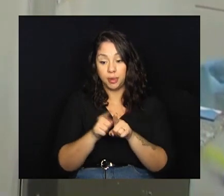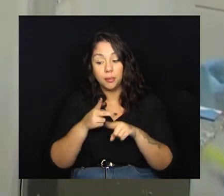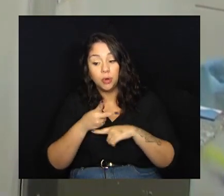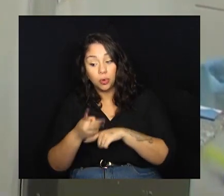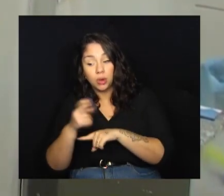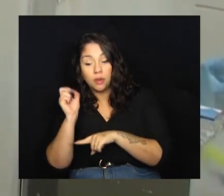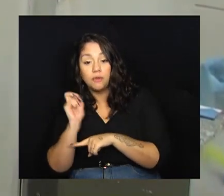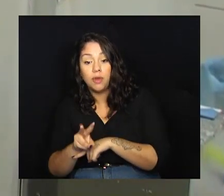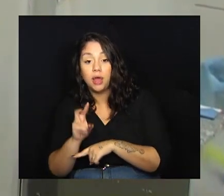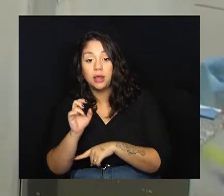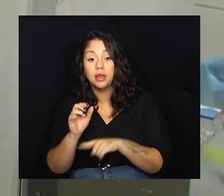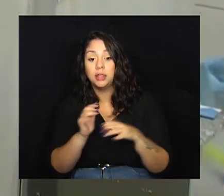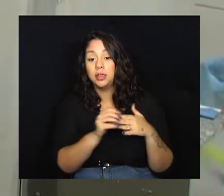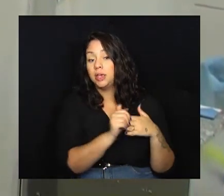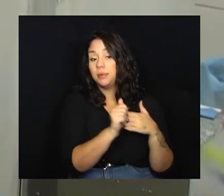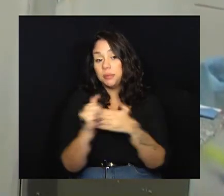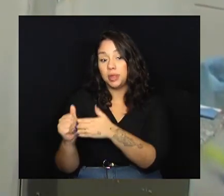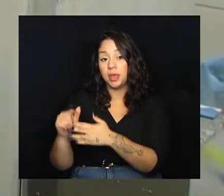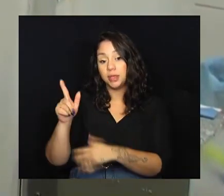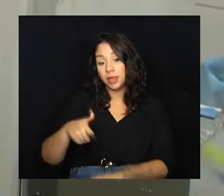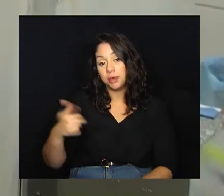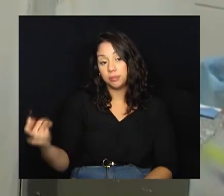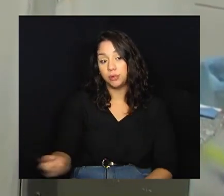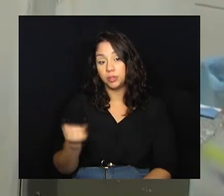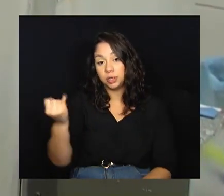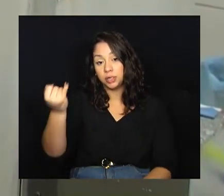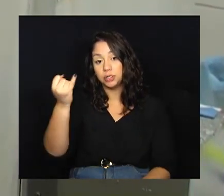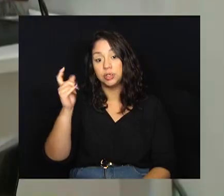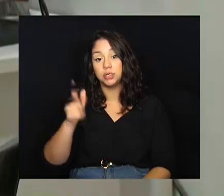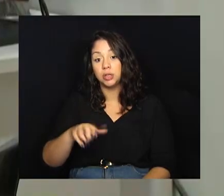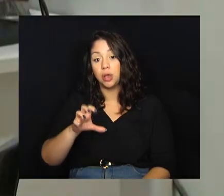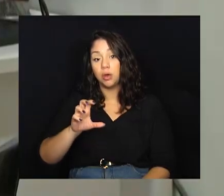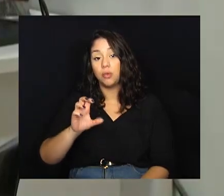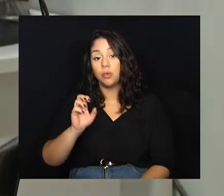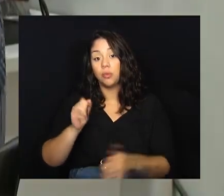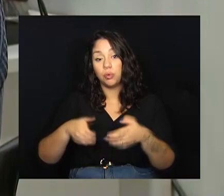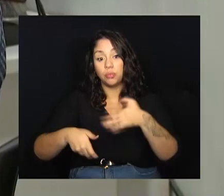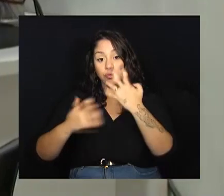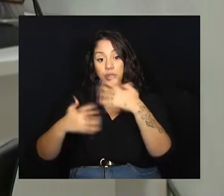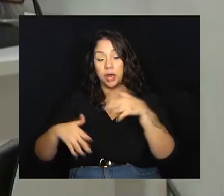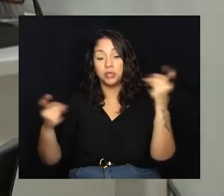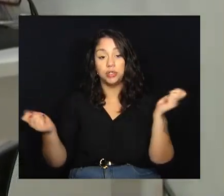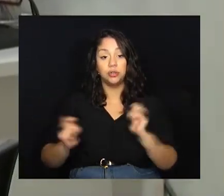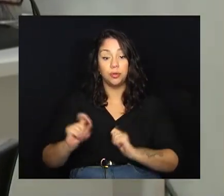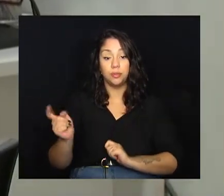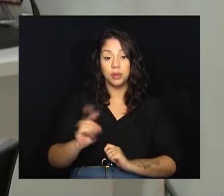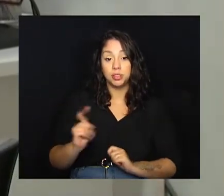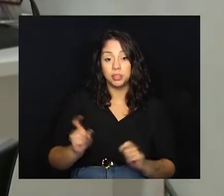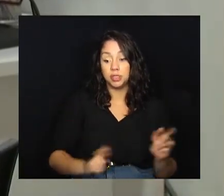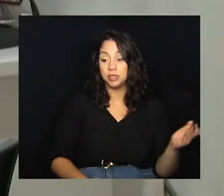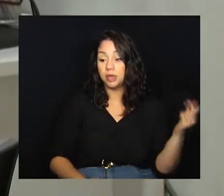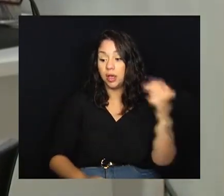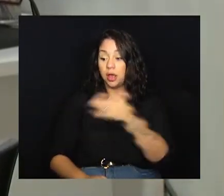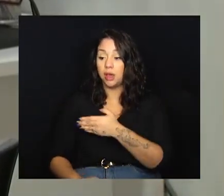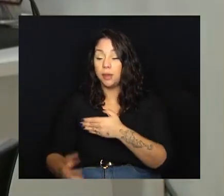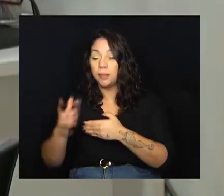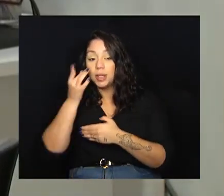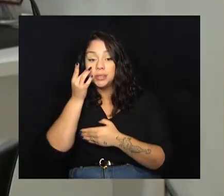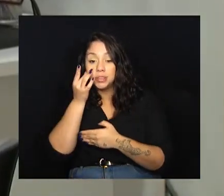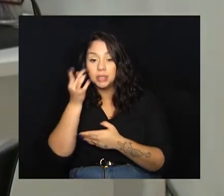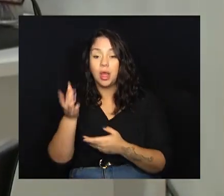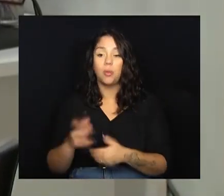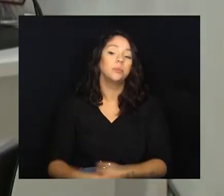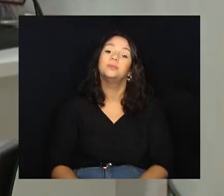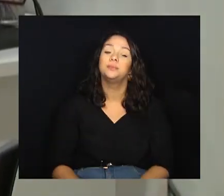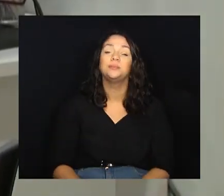e ser encaminhado que é muito importante então como o chat não há necessidade de vir pessoalmente ao ser parte